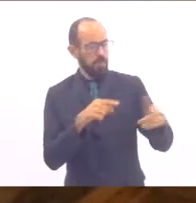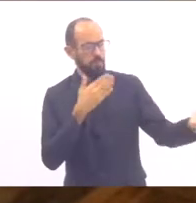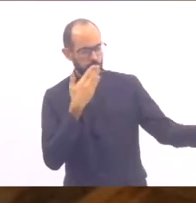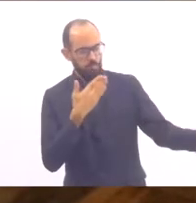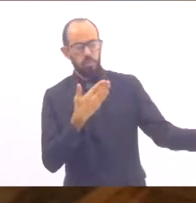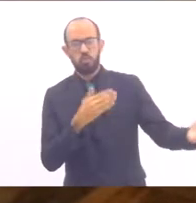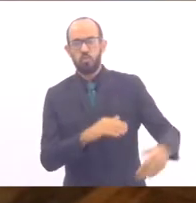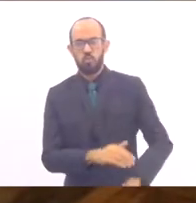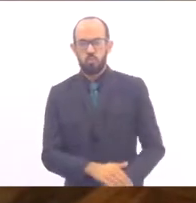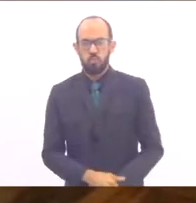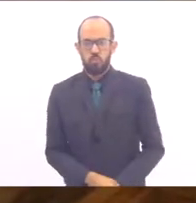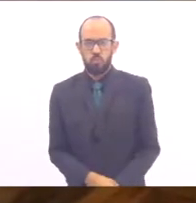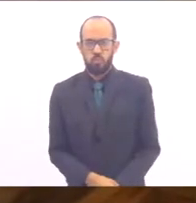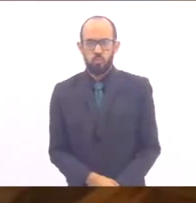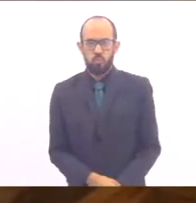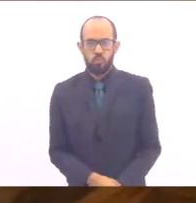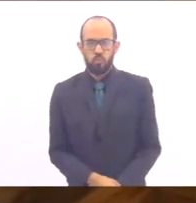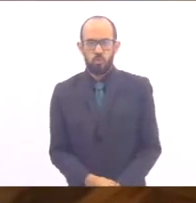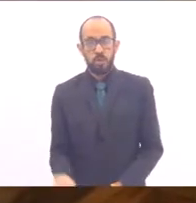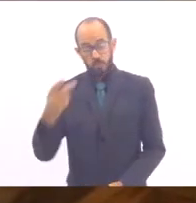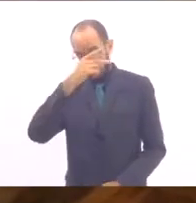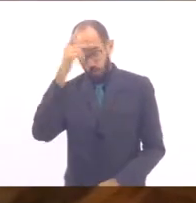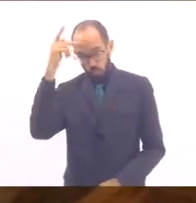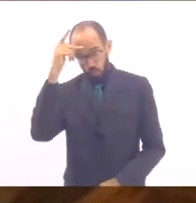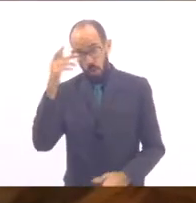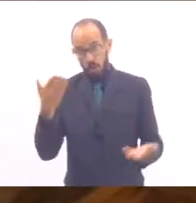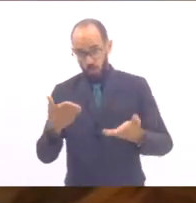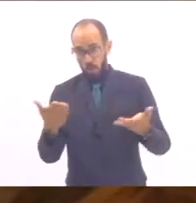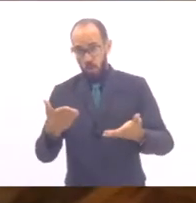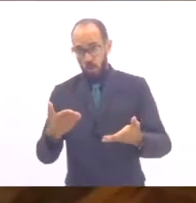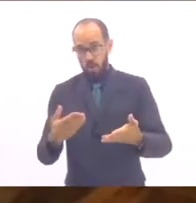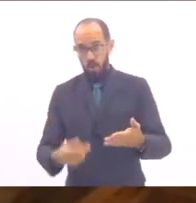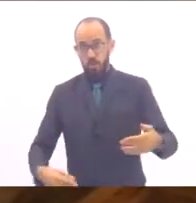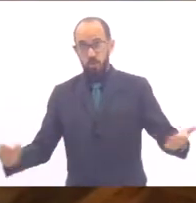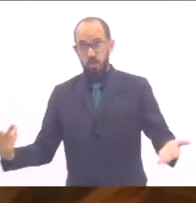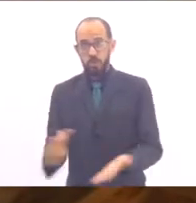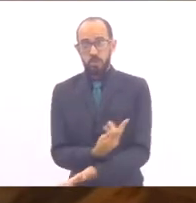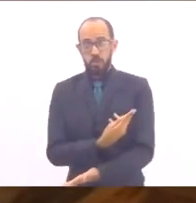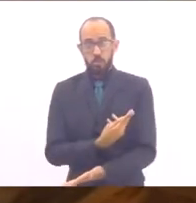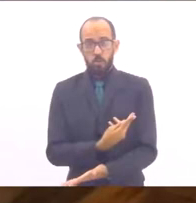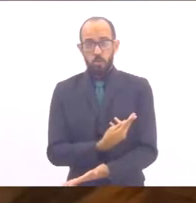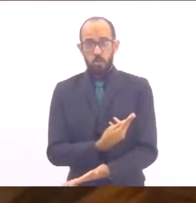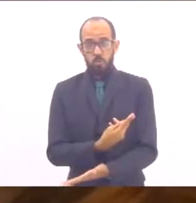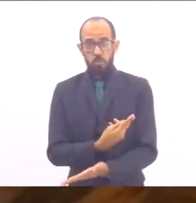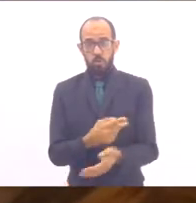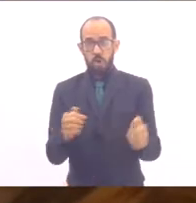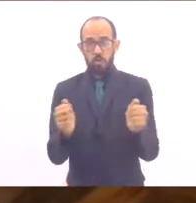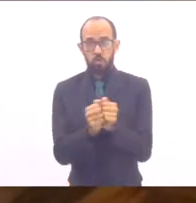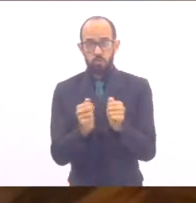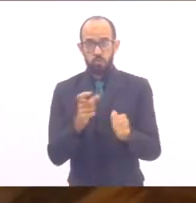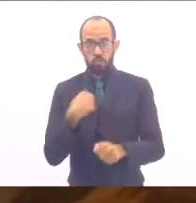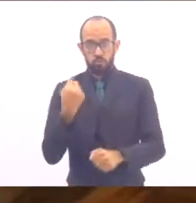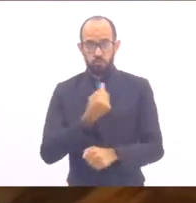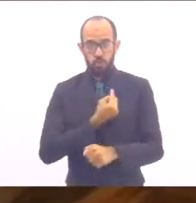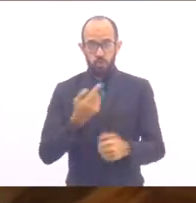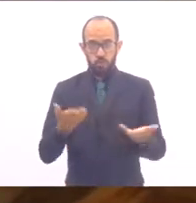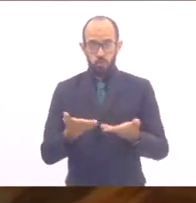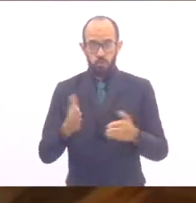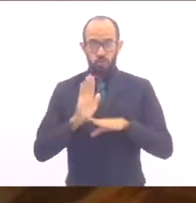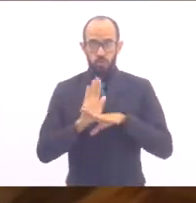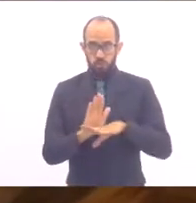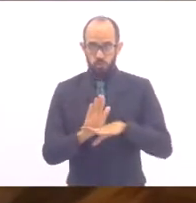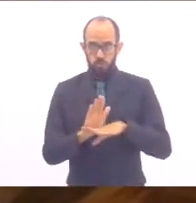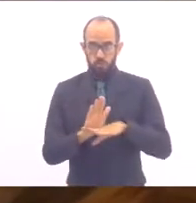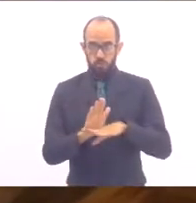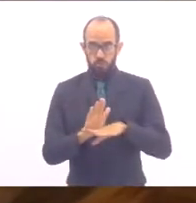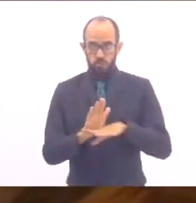favor. E essa pessoa apareceu, foi colocada em nosso meio, e hoje ele está aí nos ajudando. Ainda